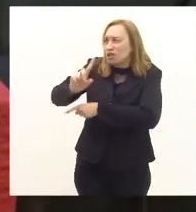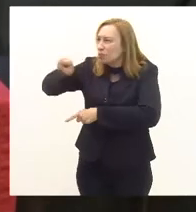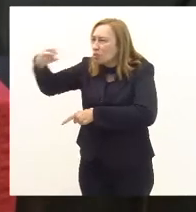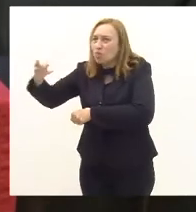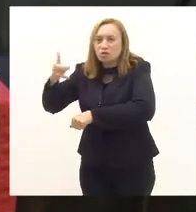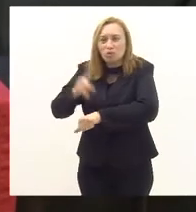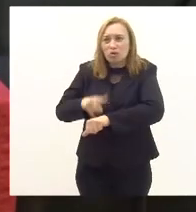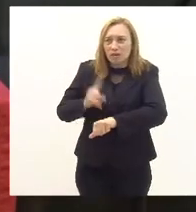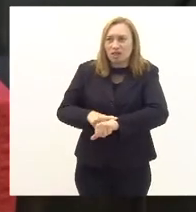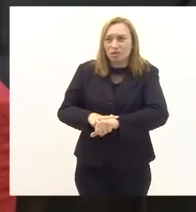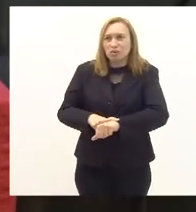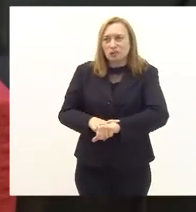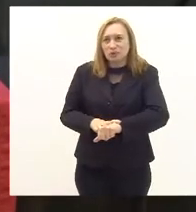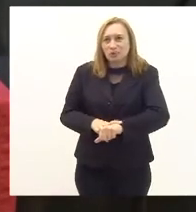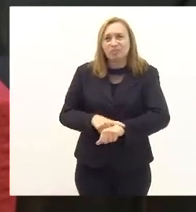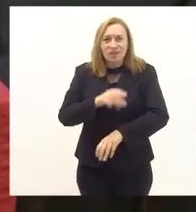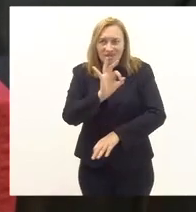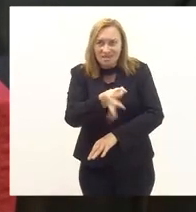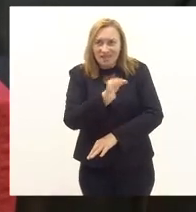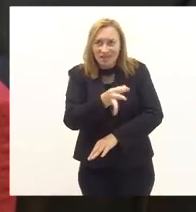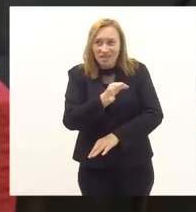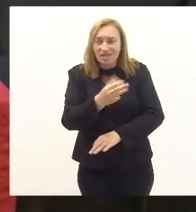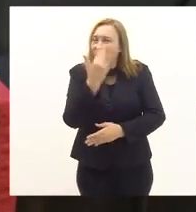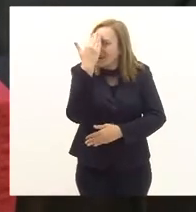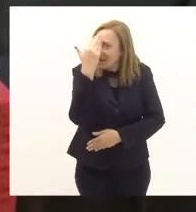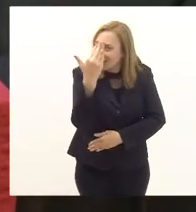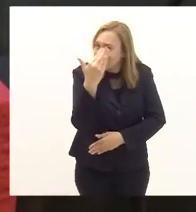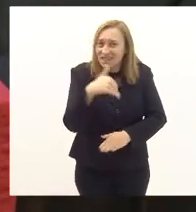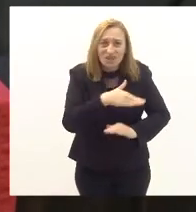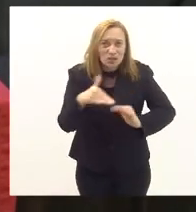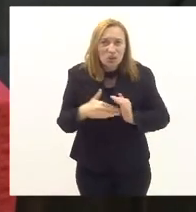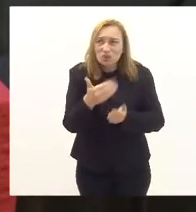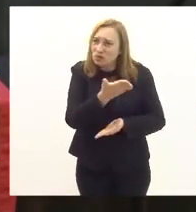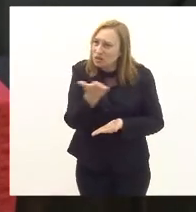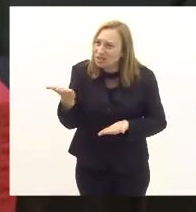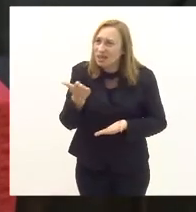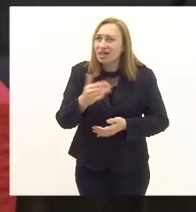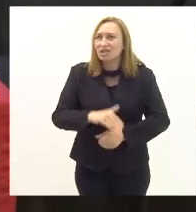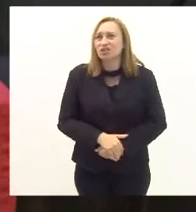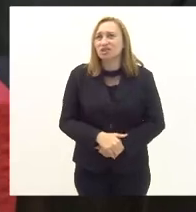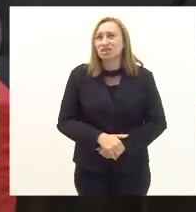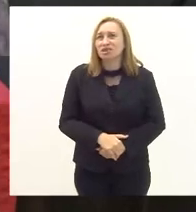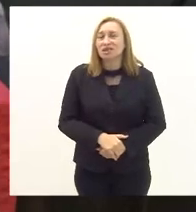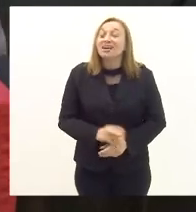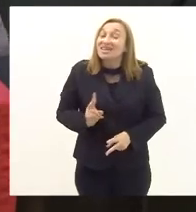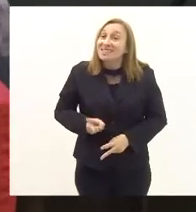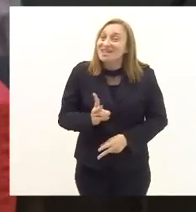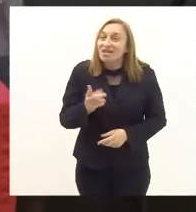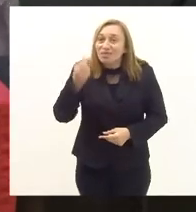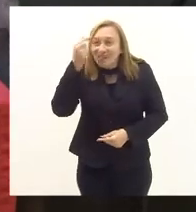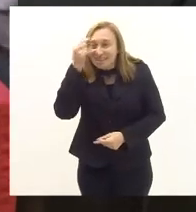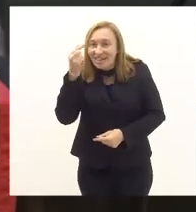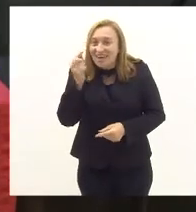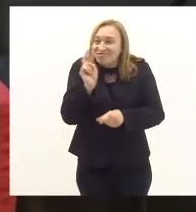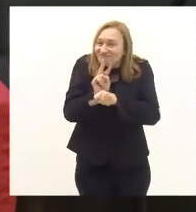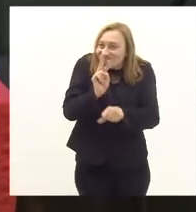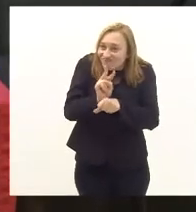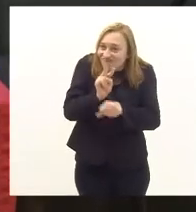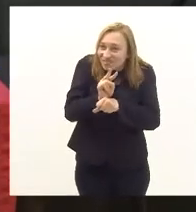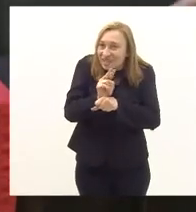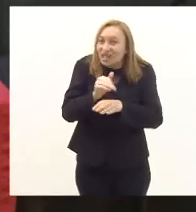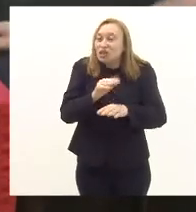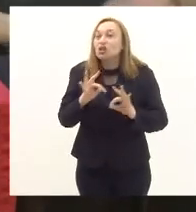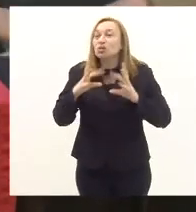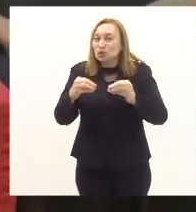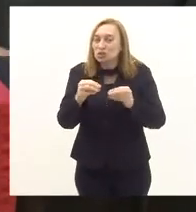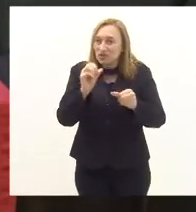vez, nós vamos postá-lo com certeza. Então, agradecendo a todos e todas, e sempre na ideia de monitorar tudo o que